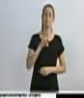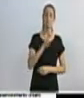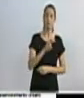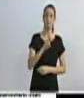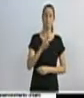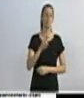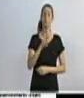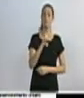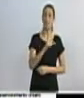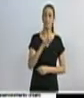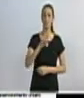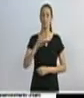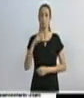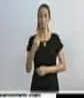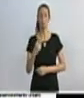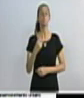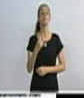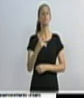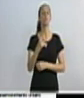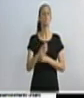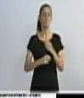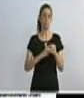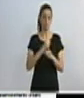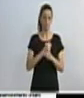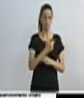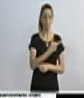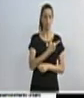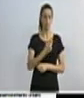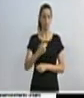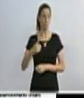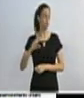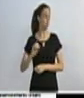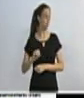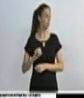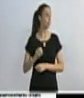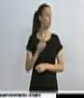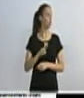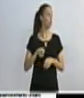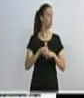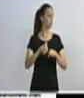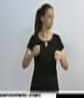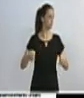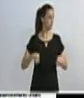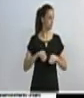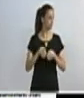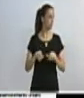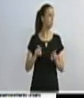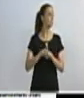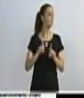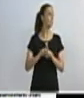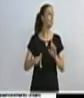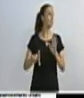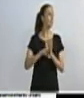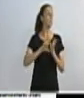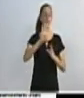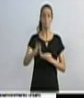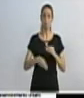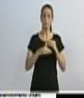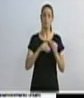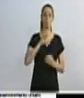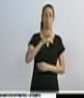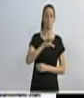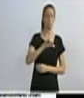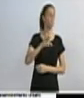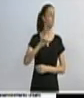2010, que é o Código de Zonamento, Uso e Ocupação do Solo, e a Lei Complementar 907 de 2013,